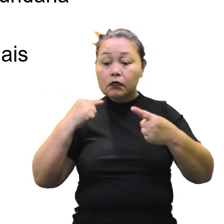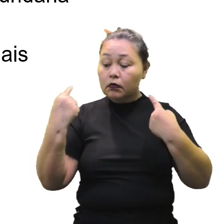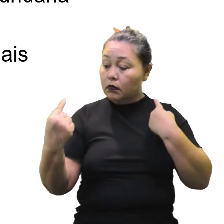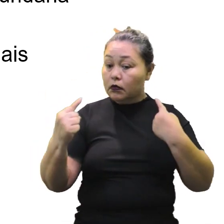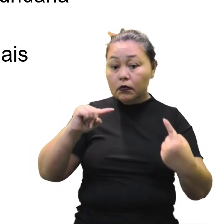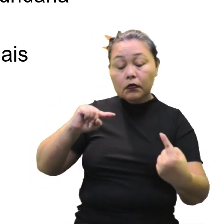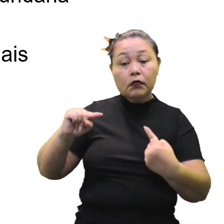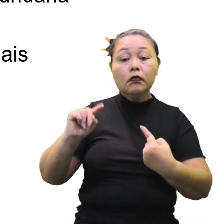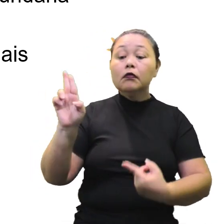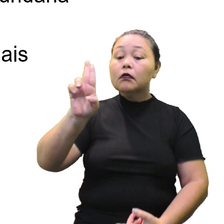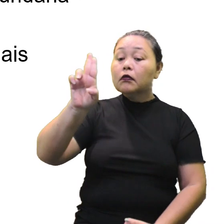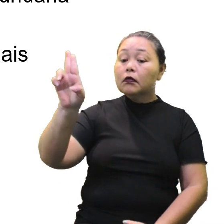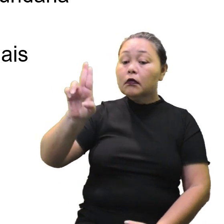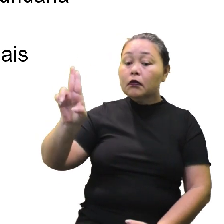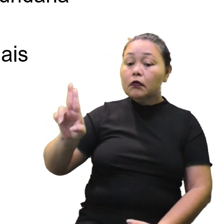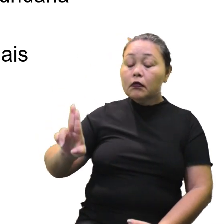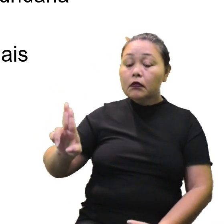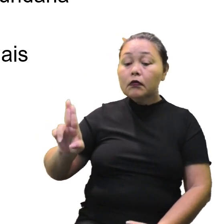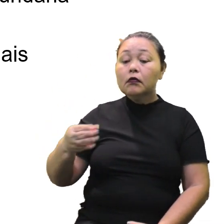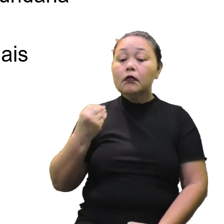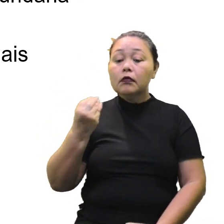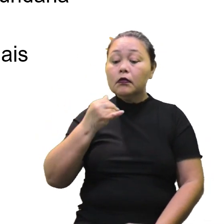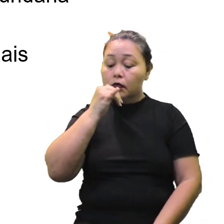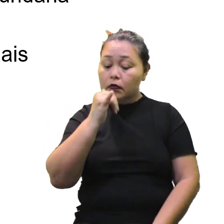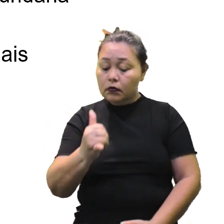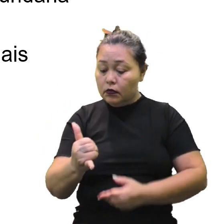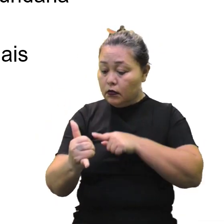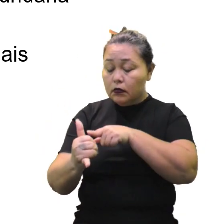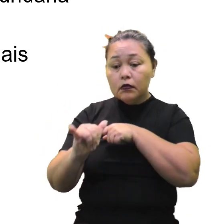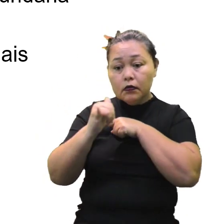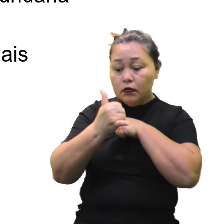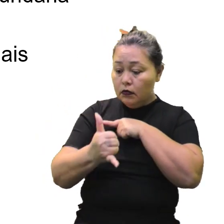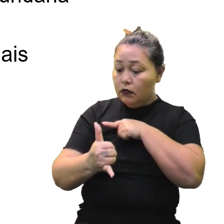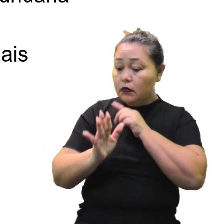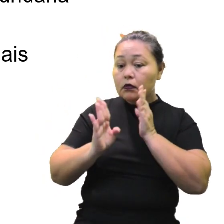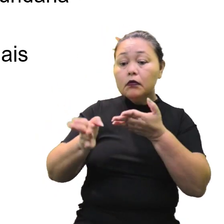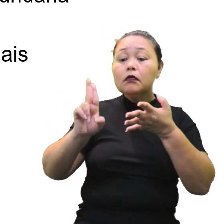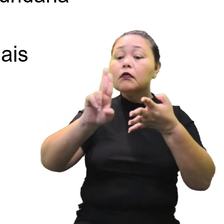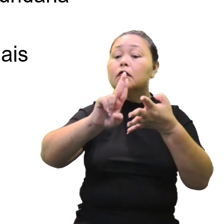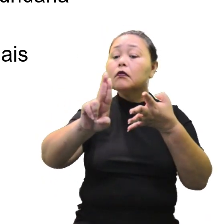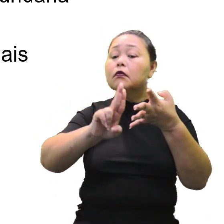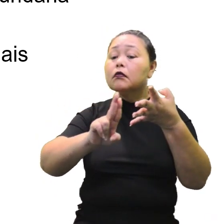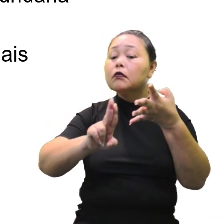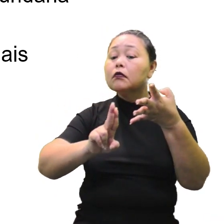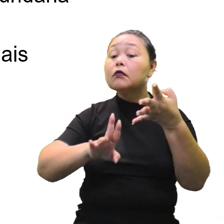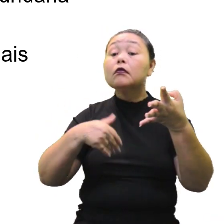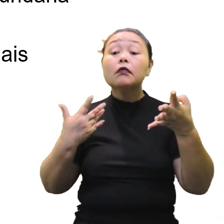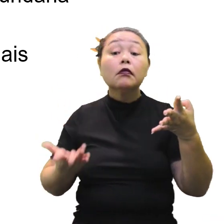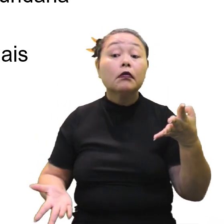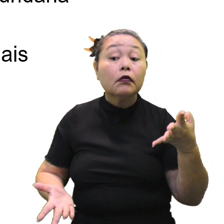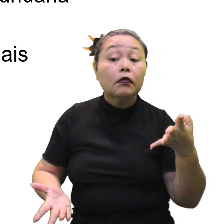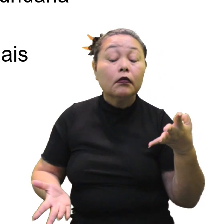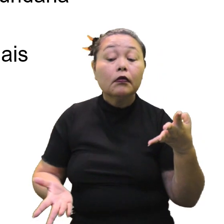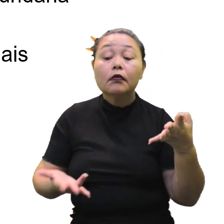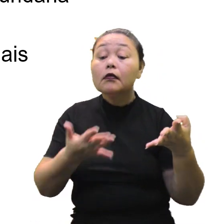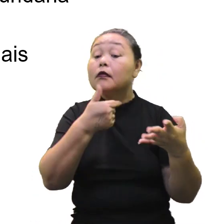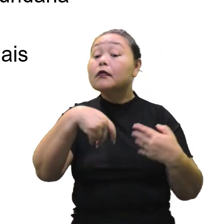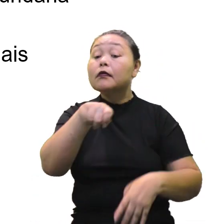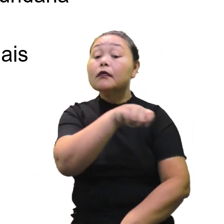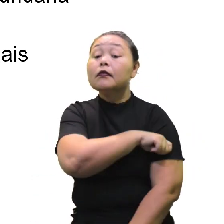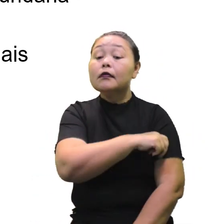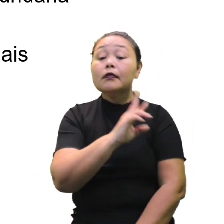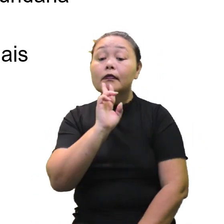Como pode ser classificada essa questão energética? E aí, aluno? O que que meu